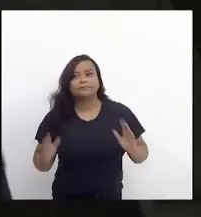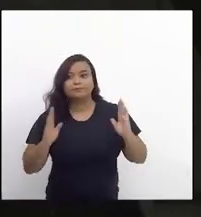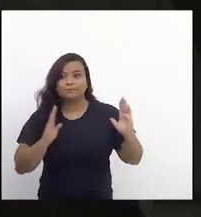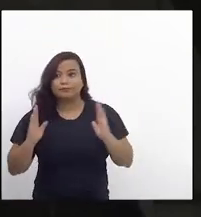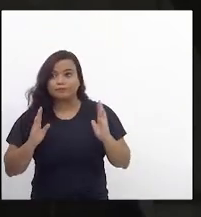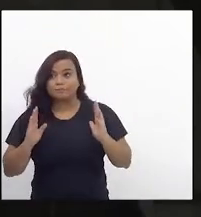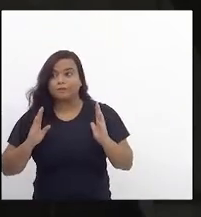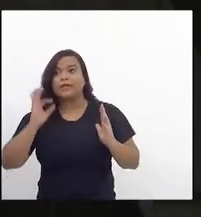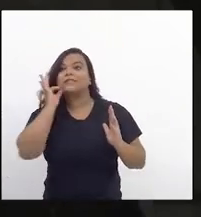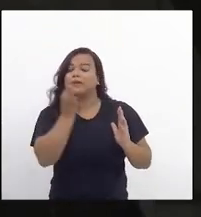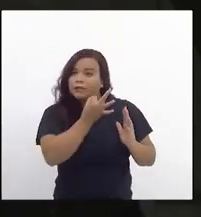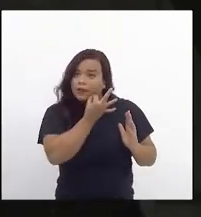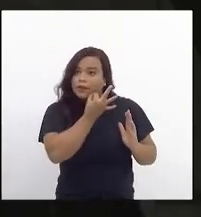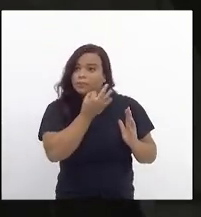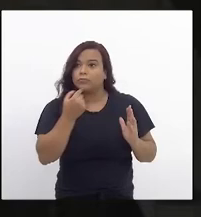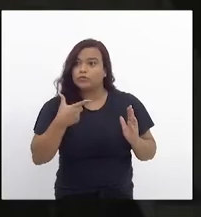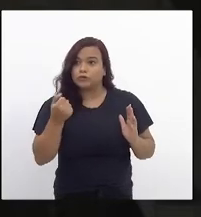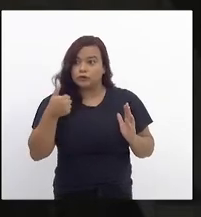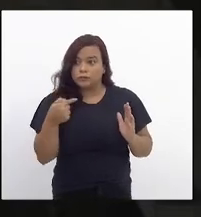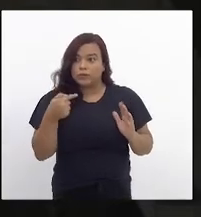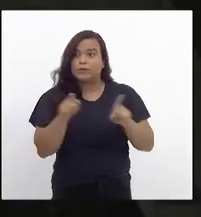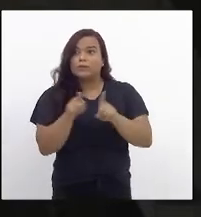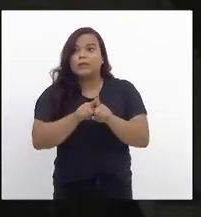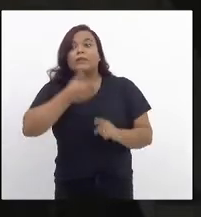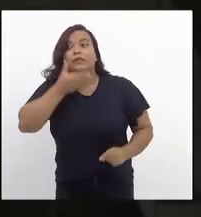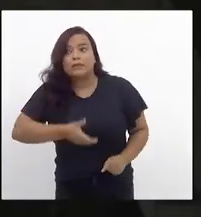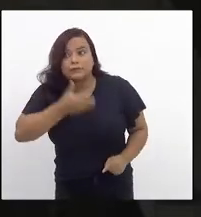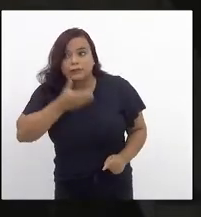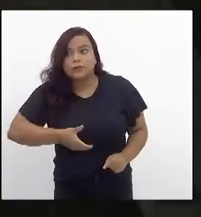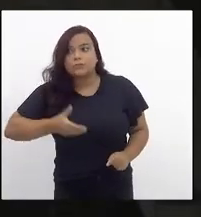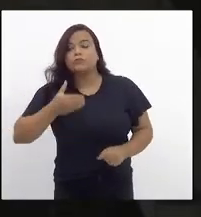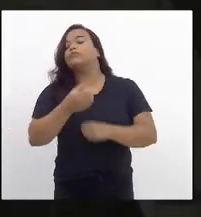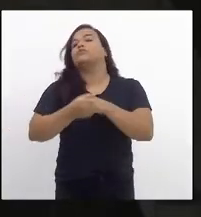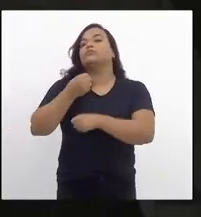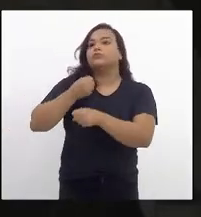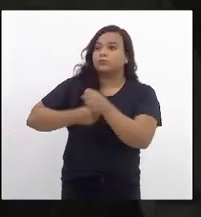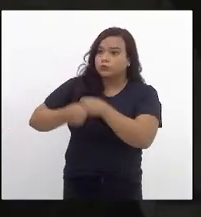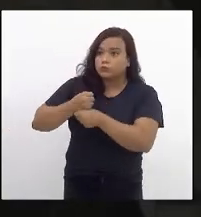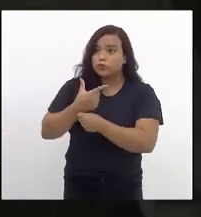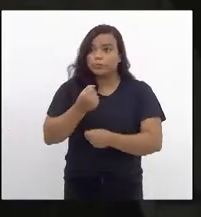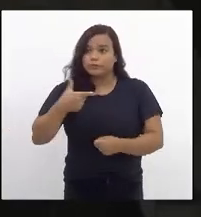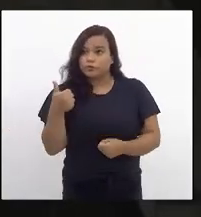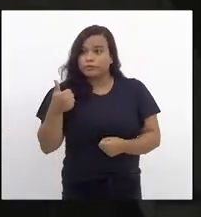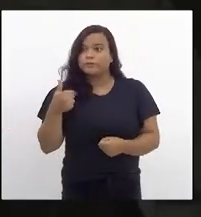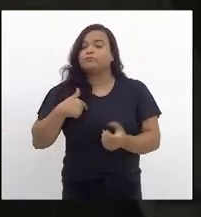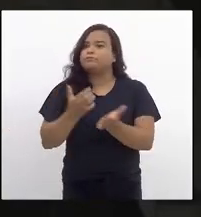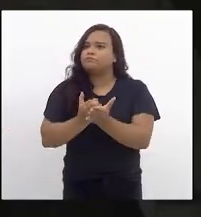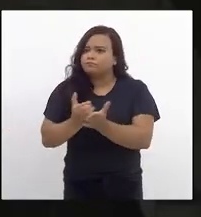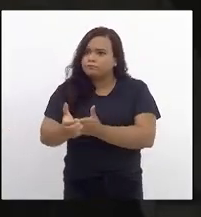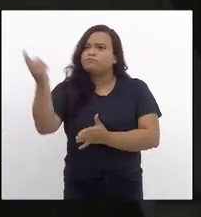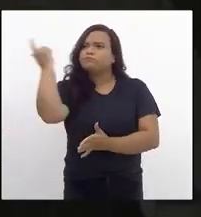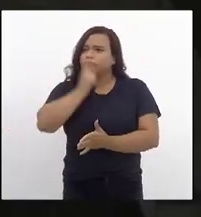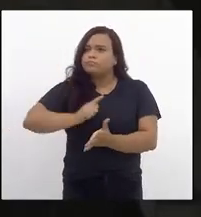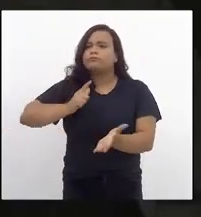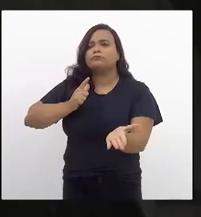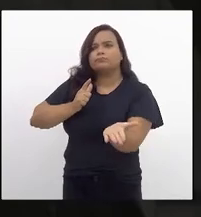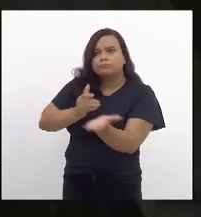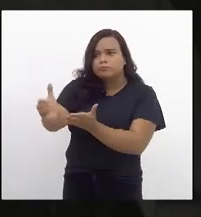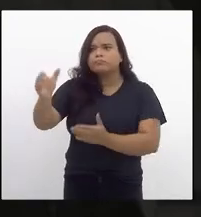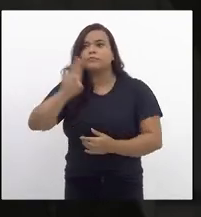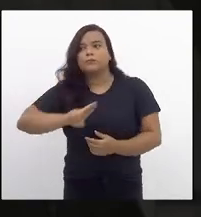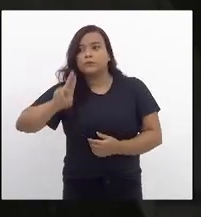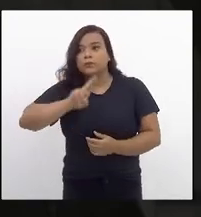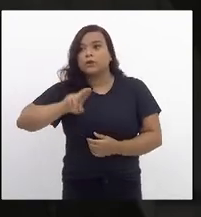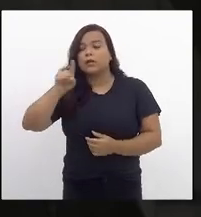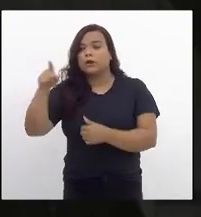2021 e está lei foi sancionada oi e ela essa reposição para ser